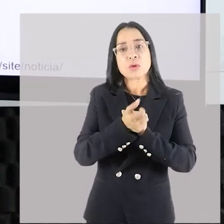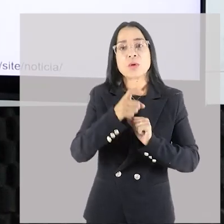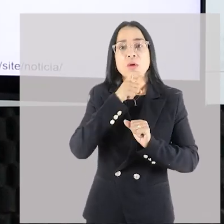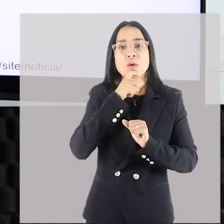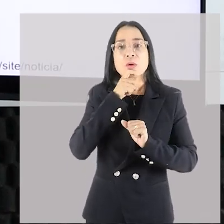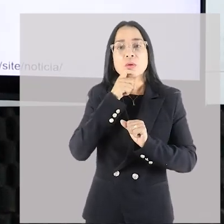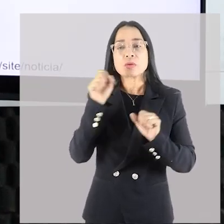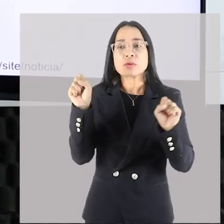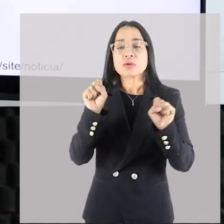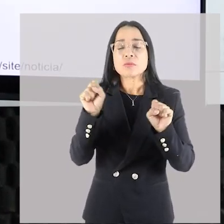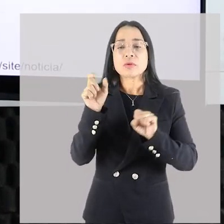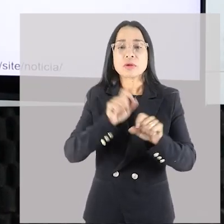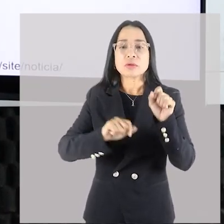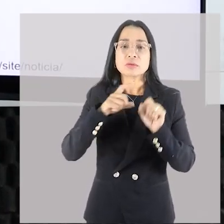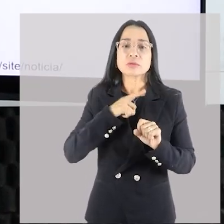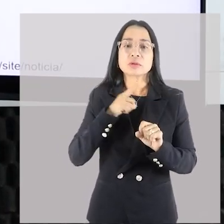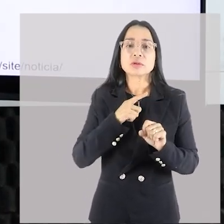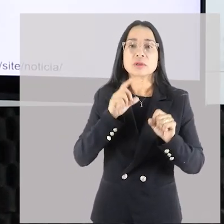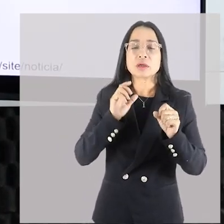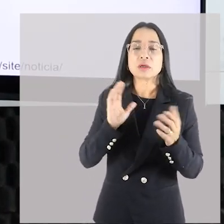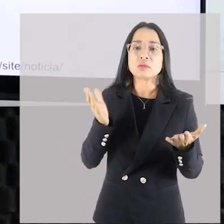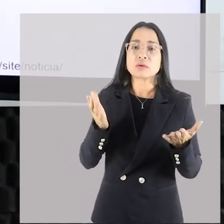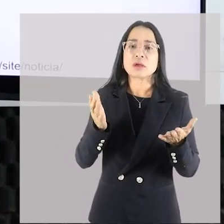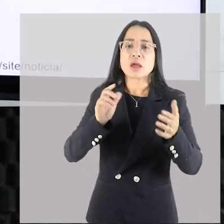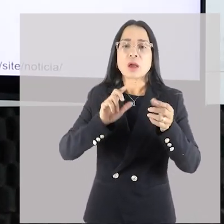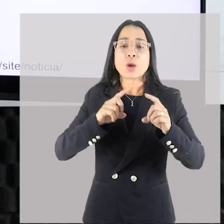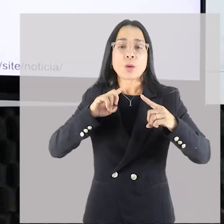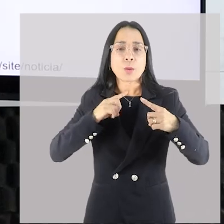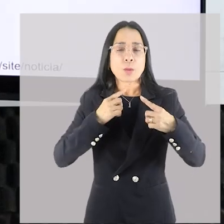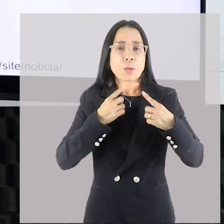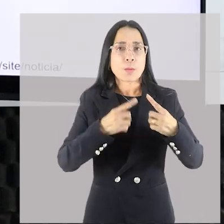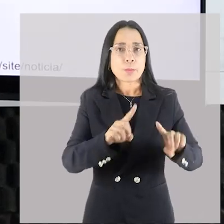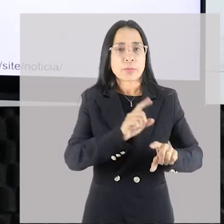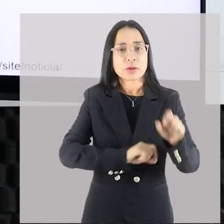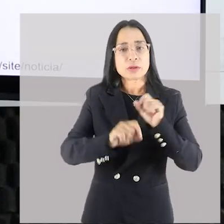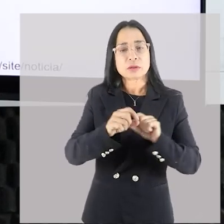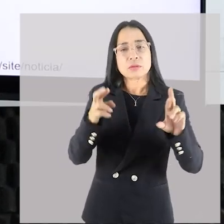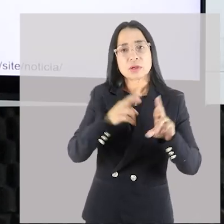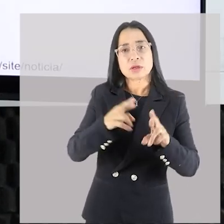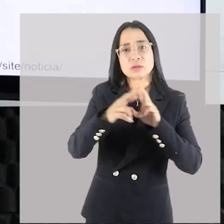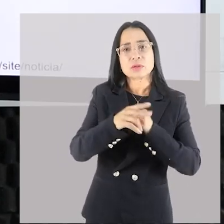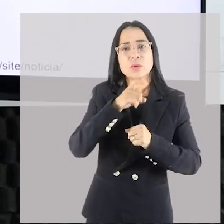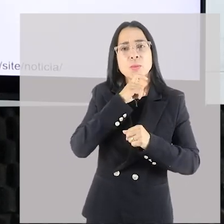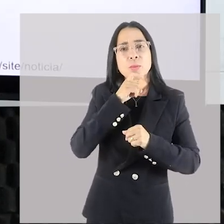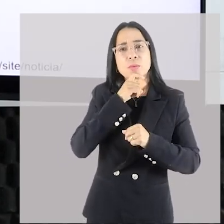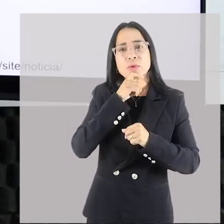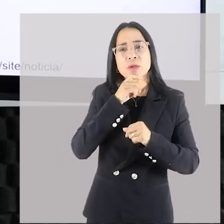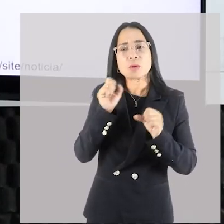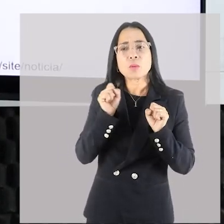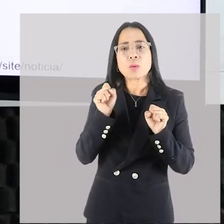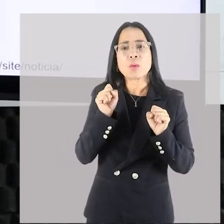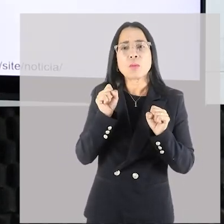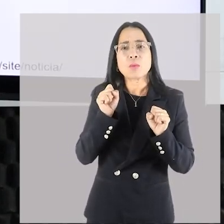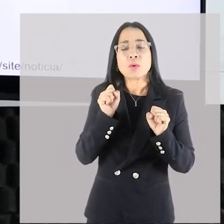ter provas, né, que estão relacionadas com gelo, com frio, tá, com esse tipo